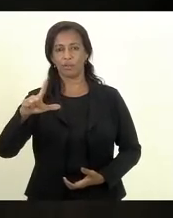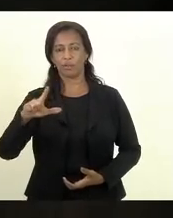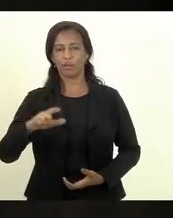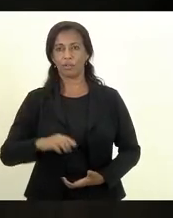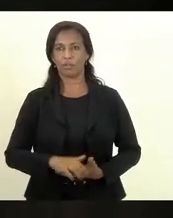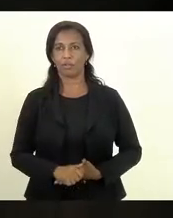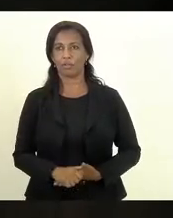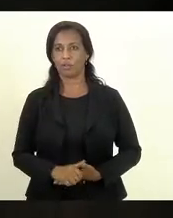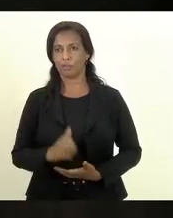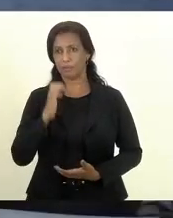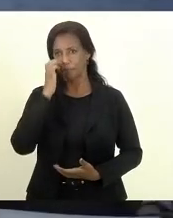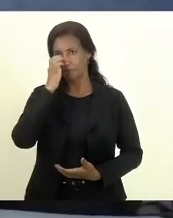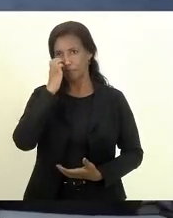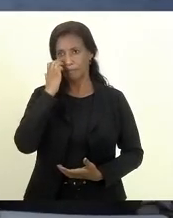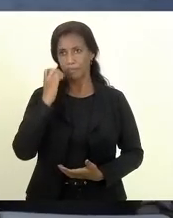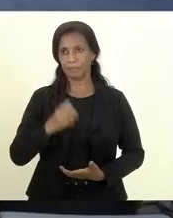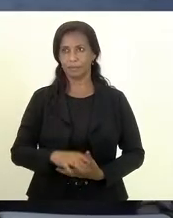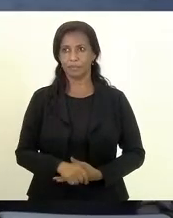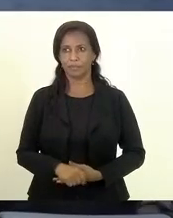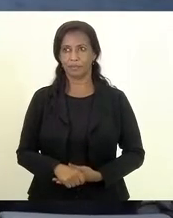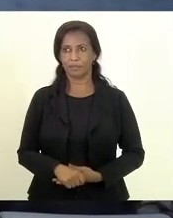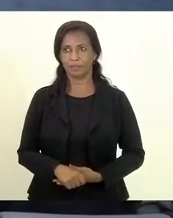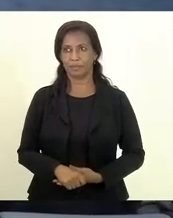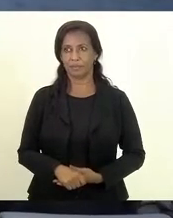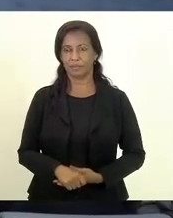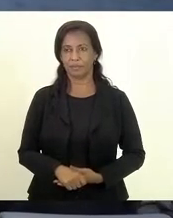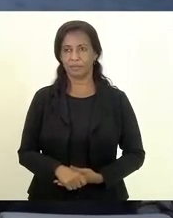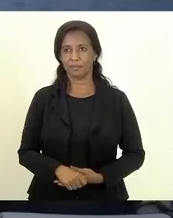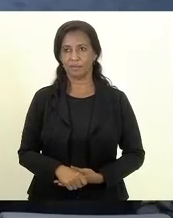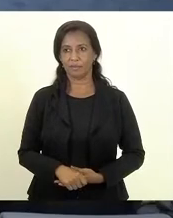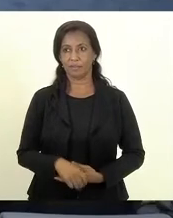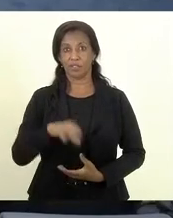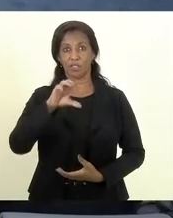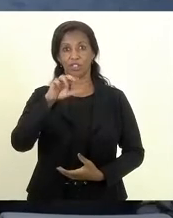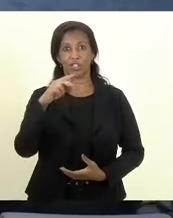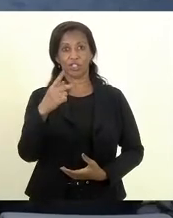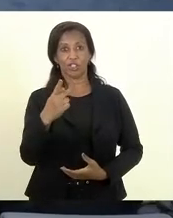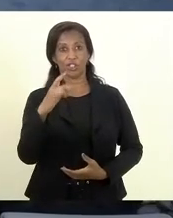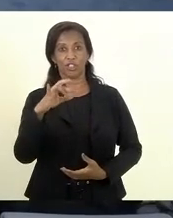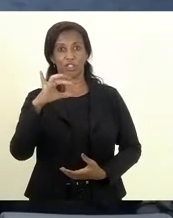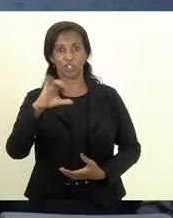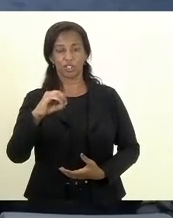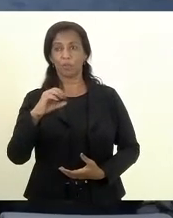Machado. Deputado Chico Machado.